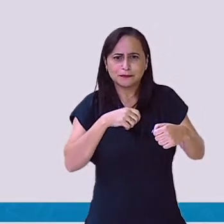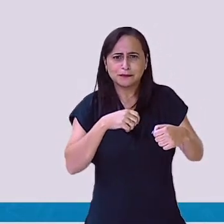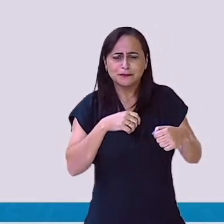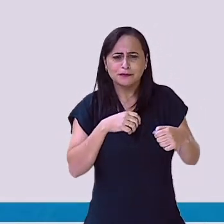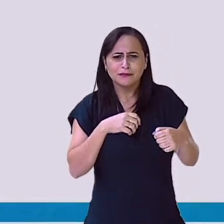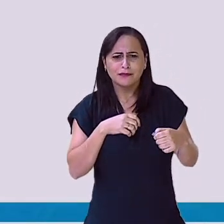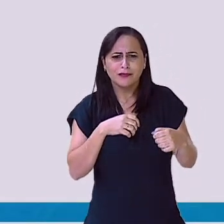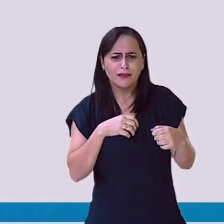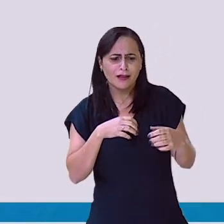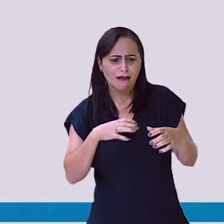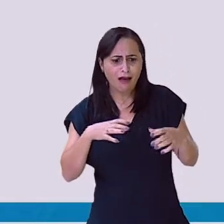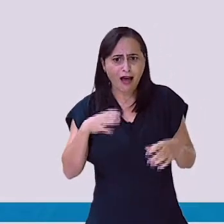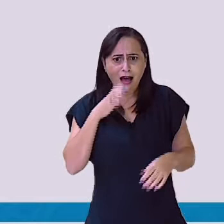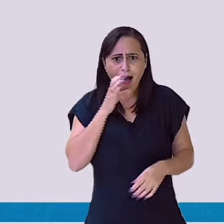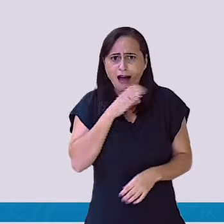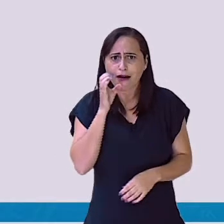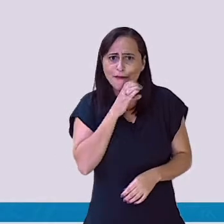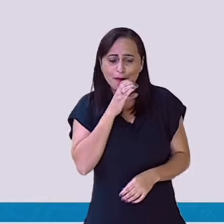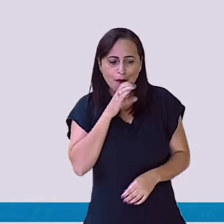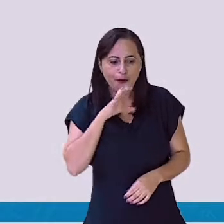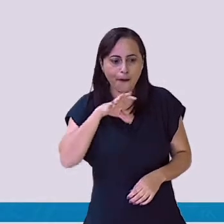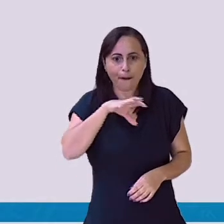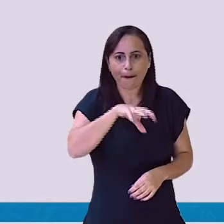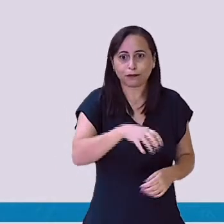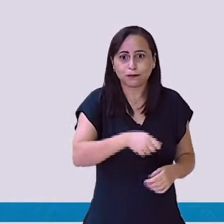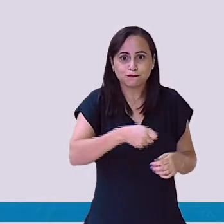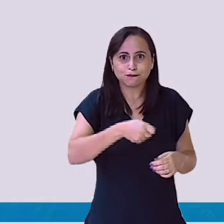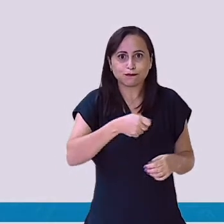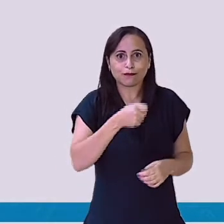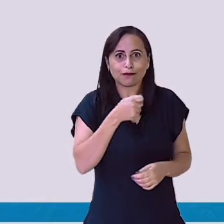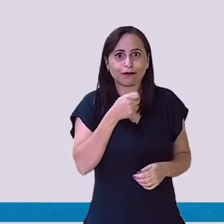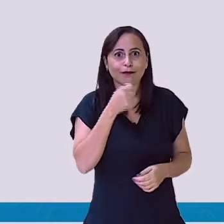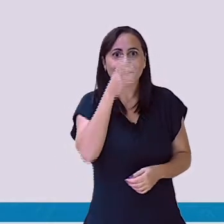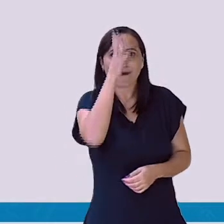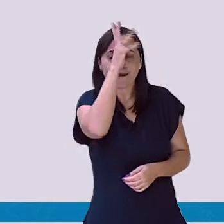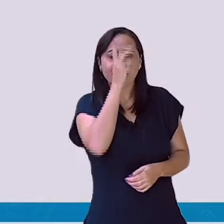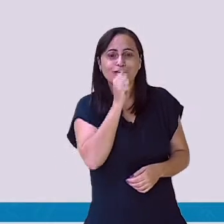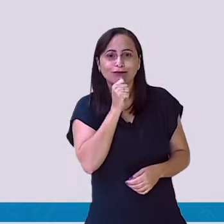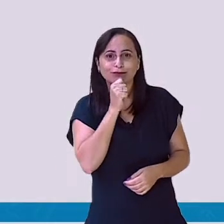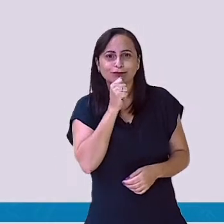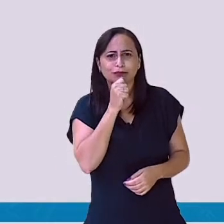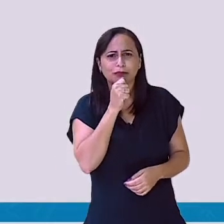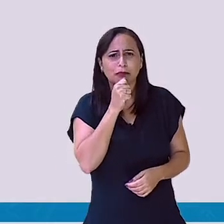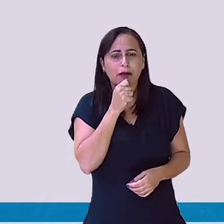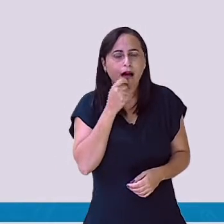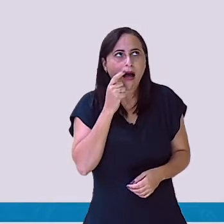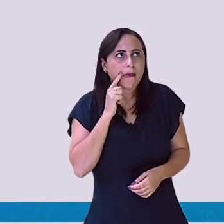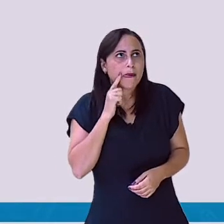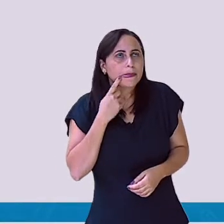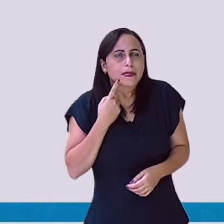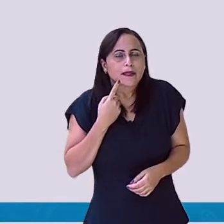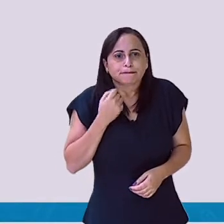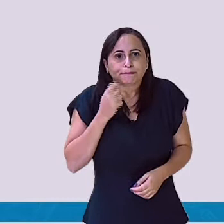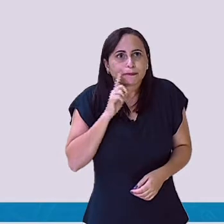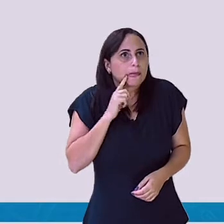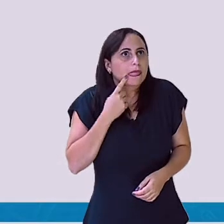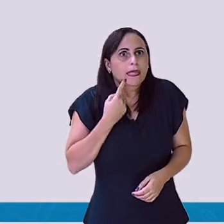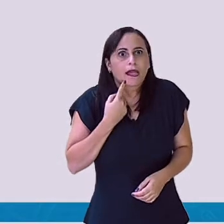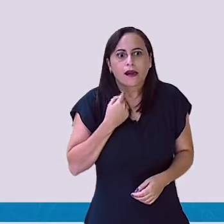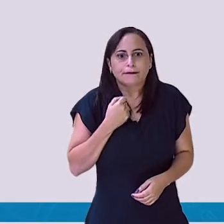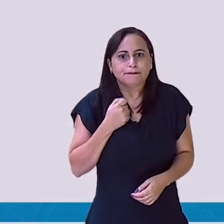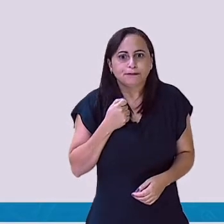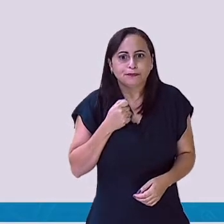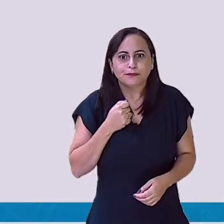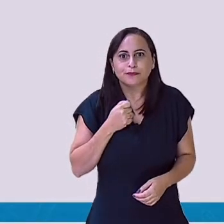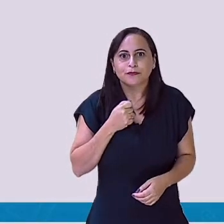desajeitadamente no meu prato o último pedaço de frango. A baba estava tanta que a asinha